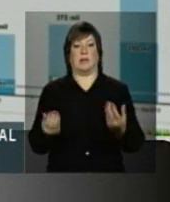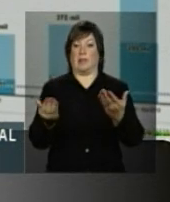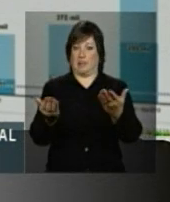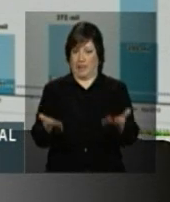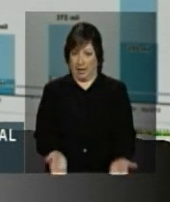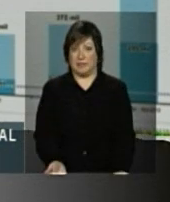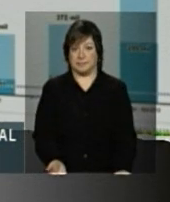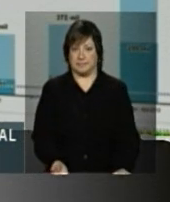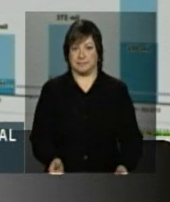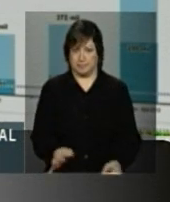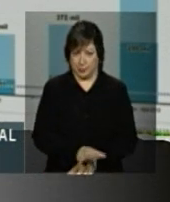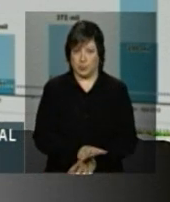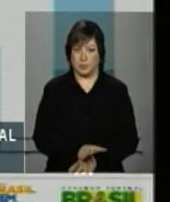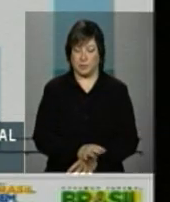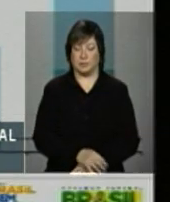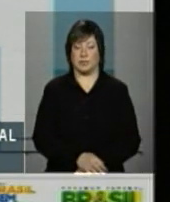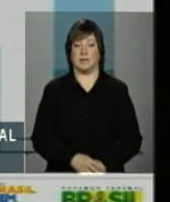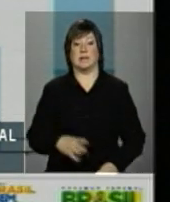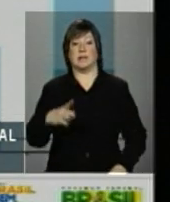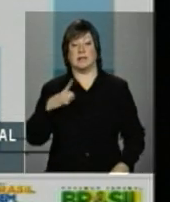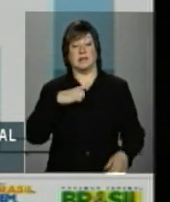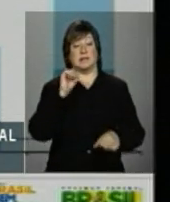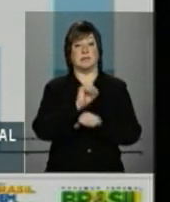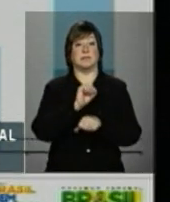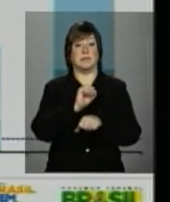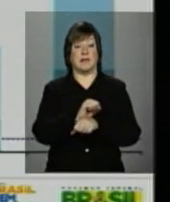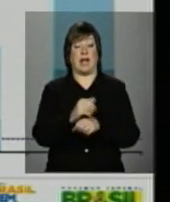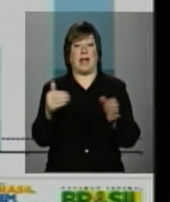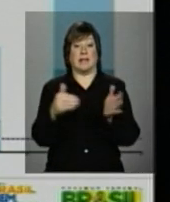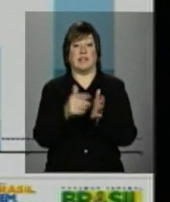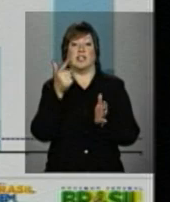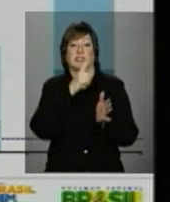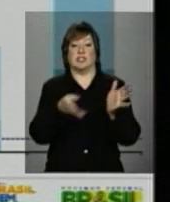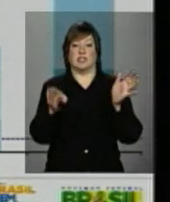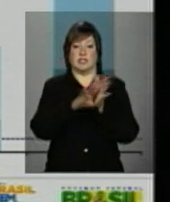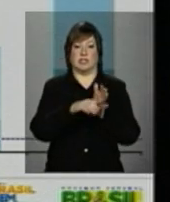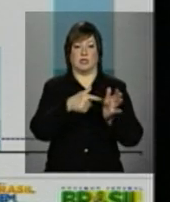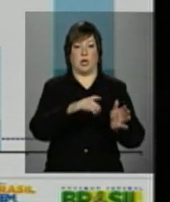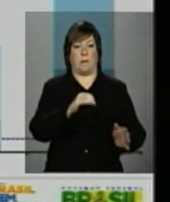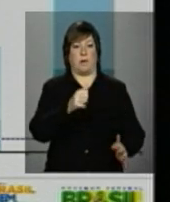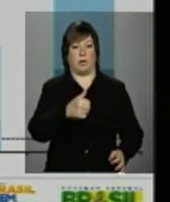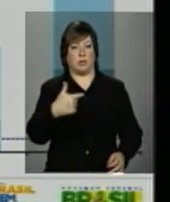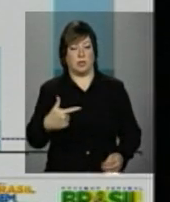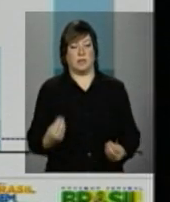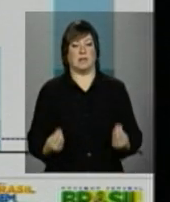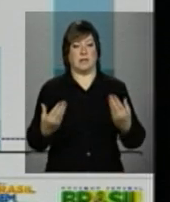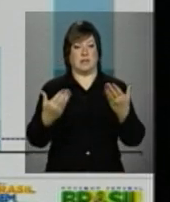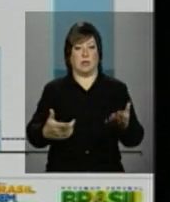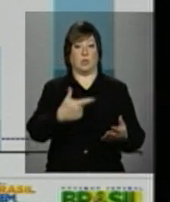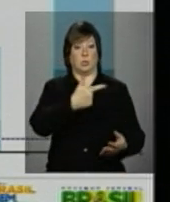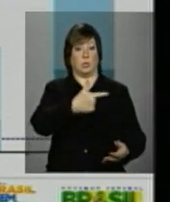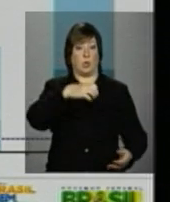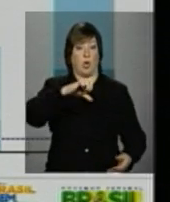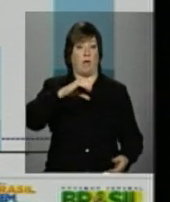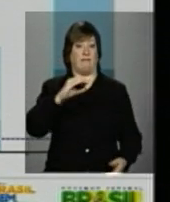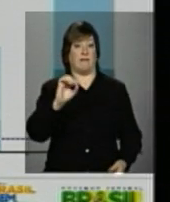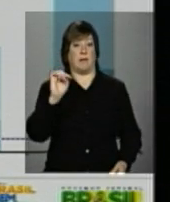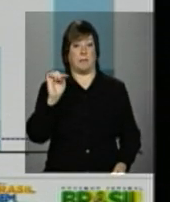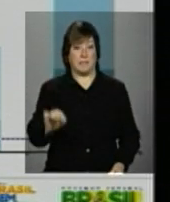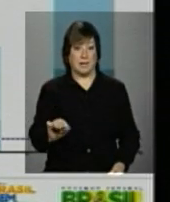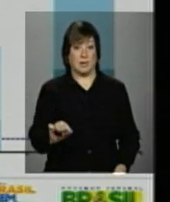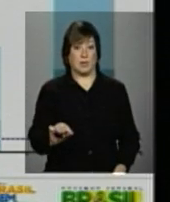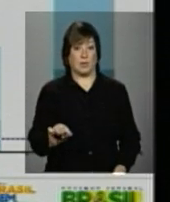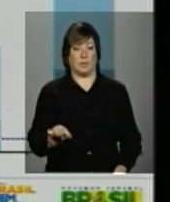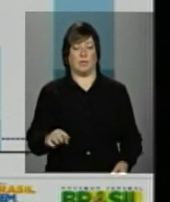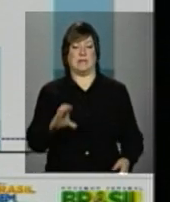certo nós temos uma expectativa de chegar até 2012 entregando 290.000 cisternas